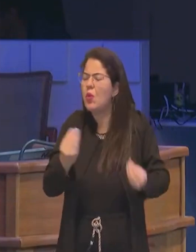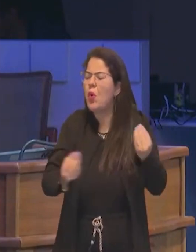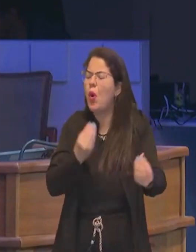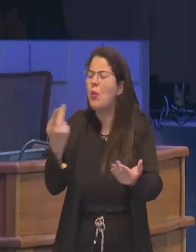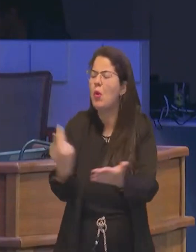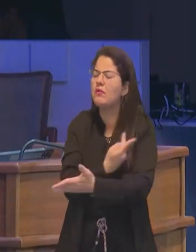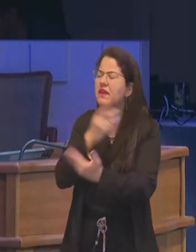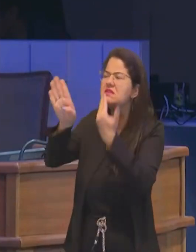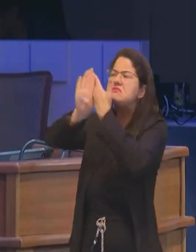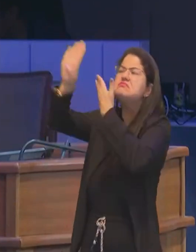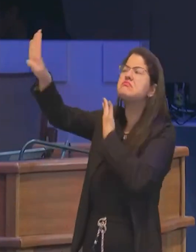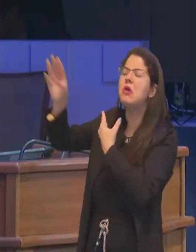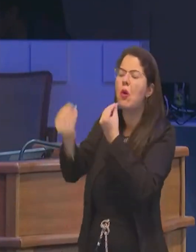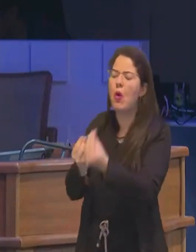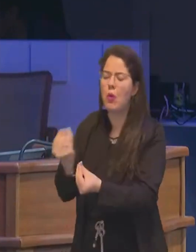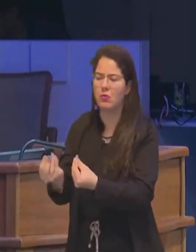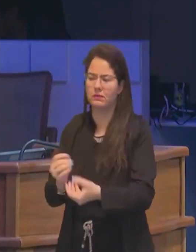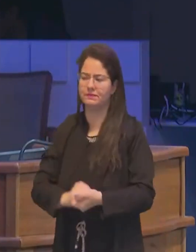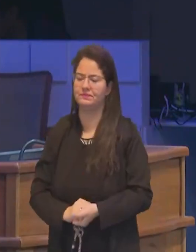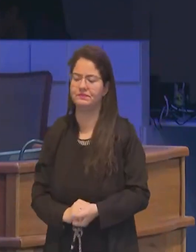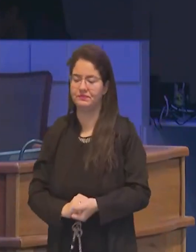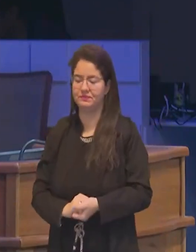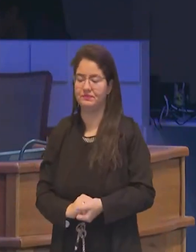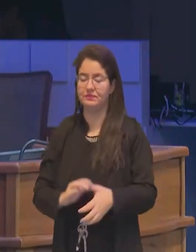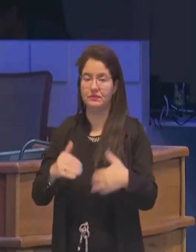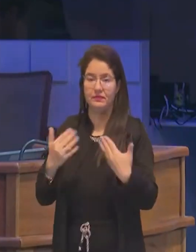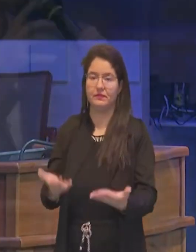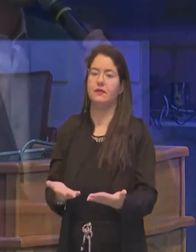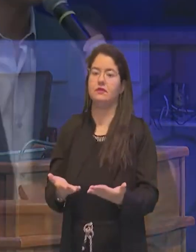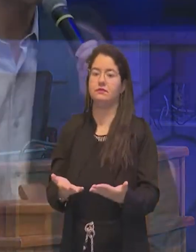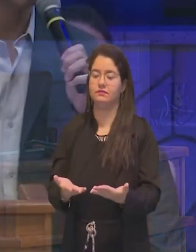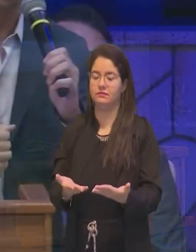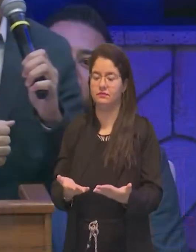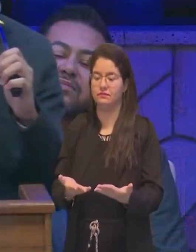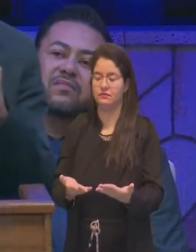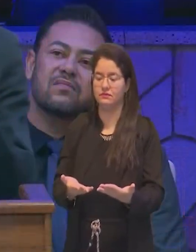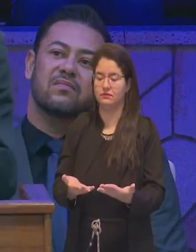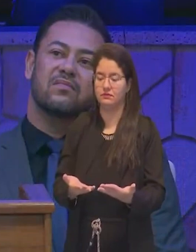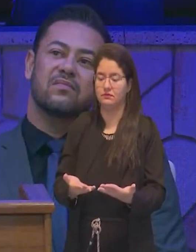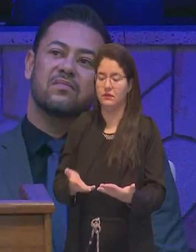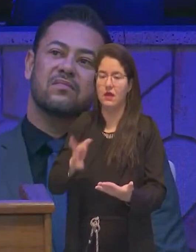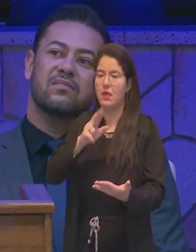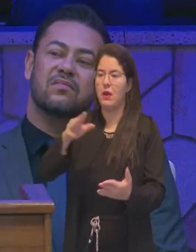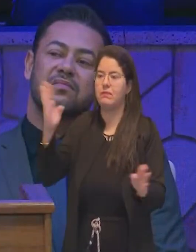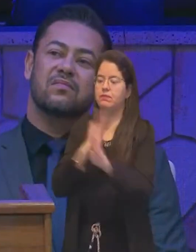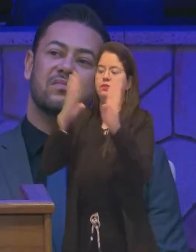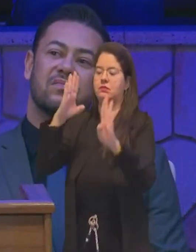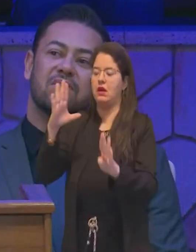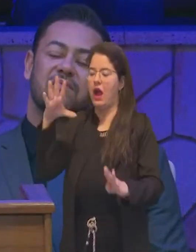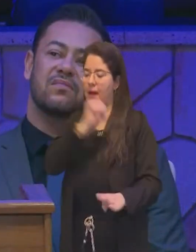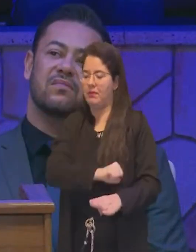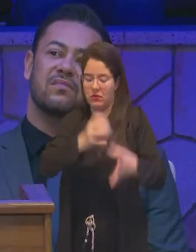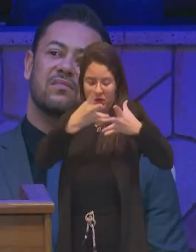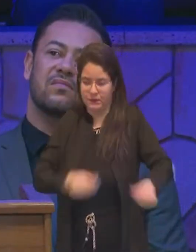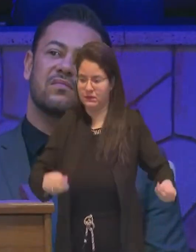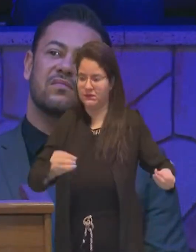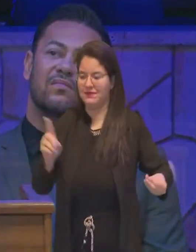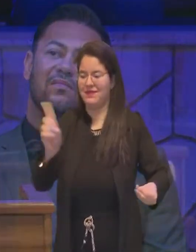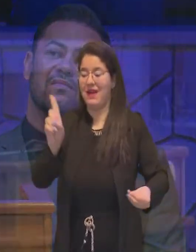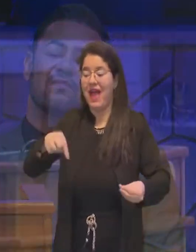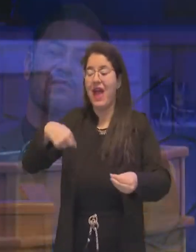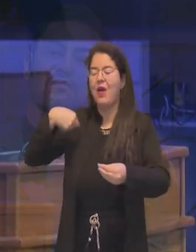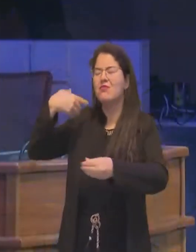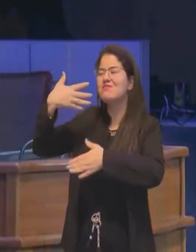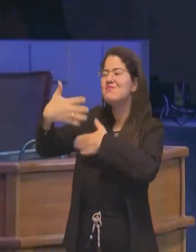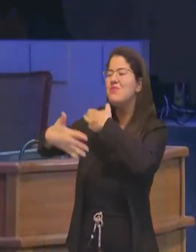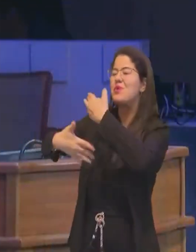distanciamento de Deus. Esse esfriamento ele não vai ocorrer de uma vez só. Ele vai ser um processo